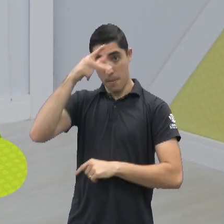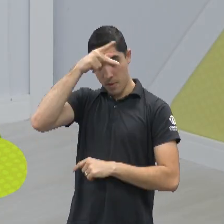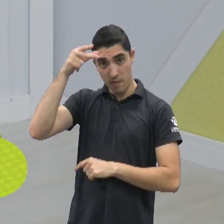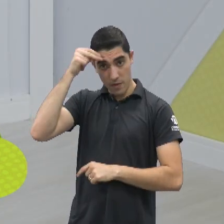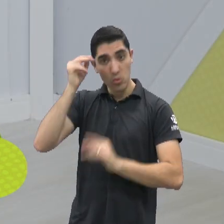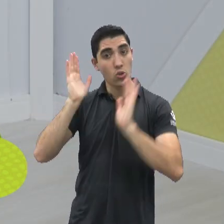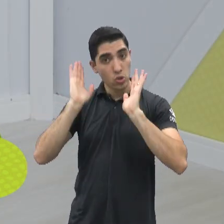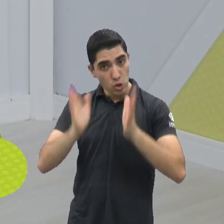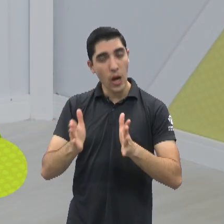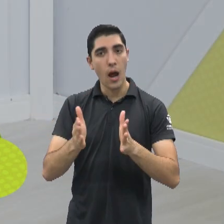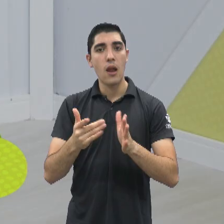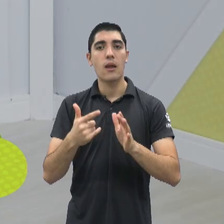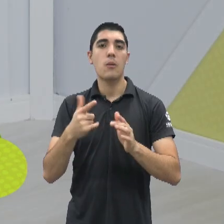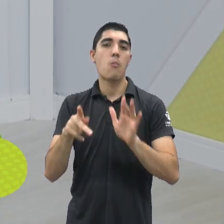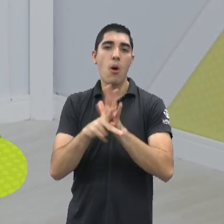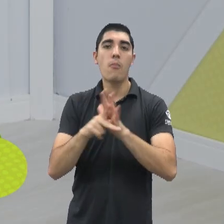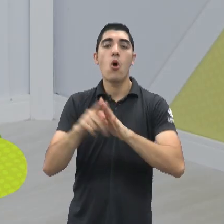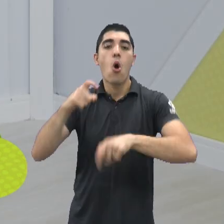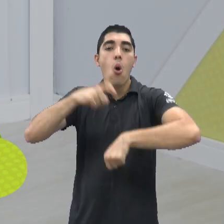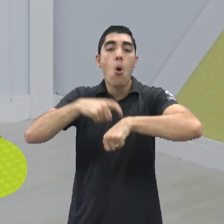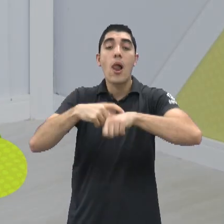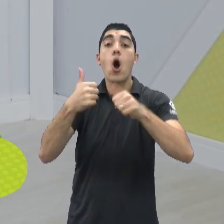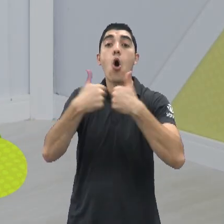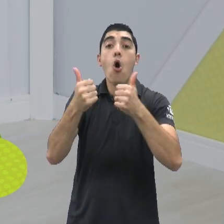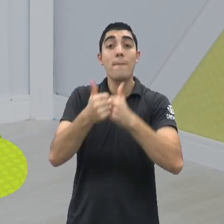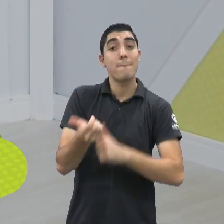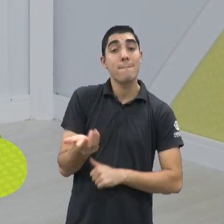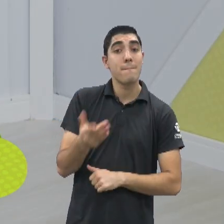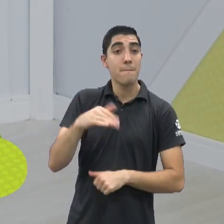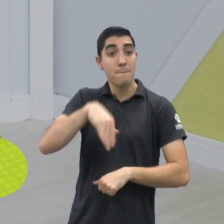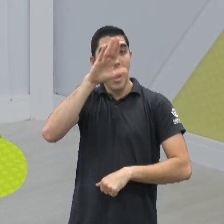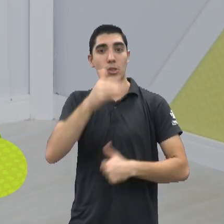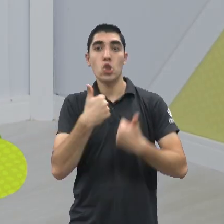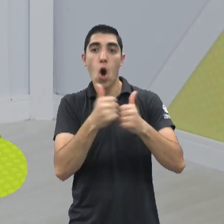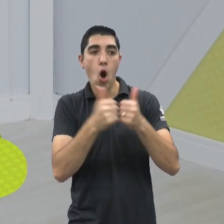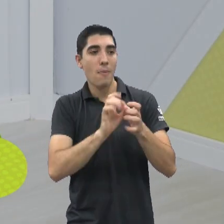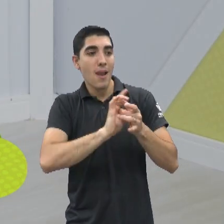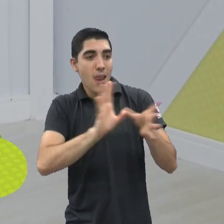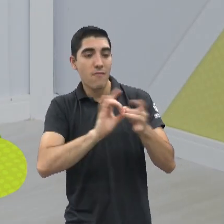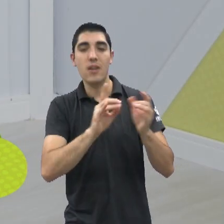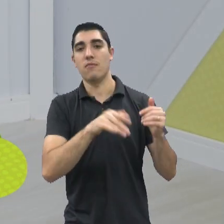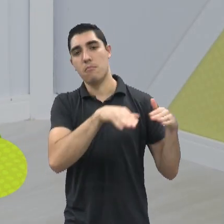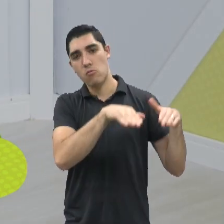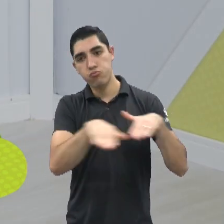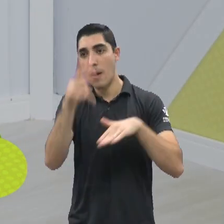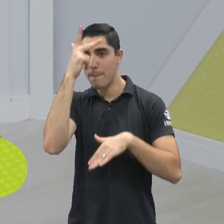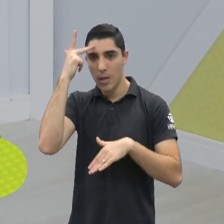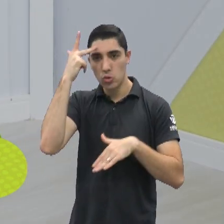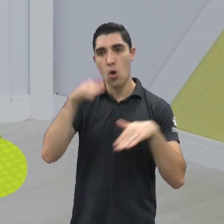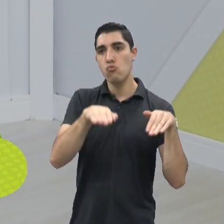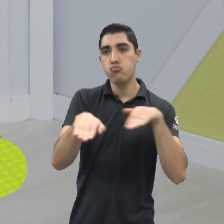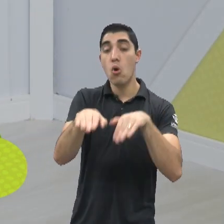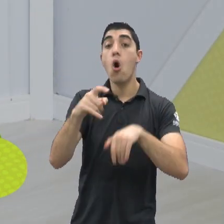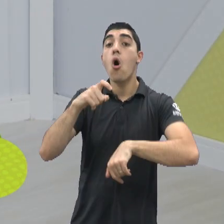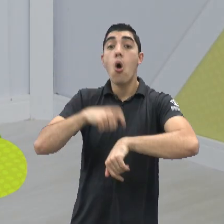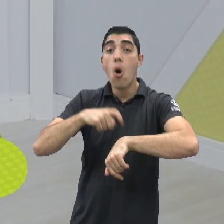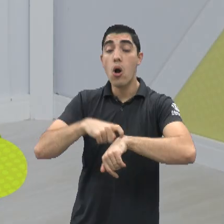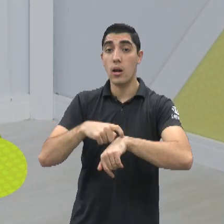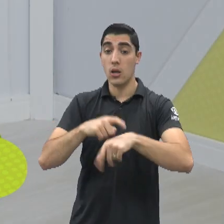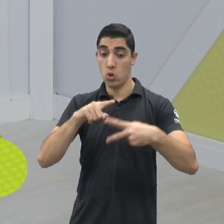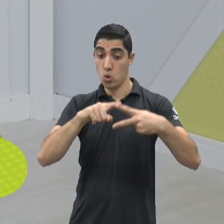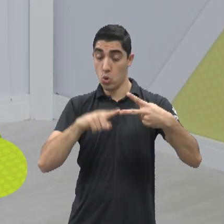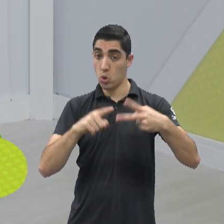da torcida para poder justamente encher a Farmaconde Arena. Os ônibus, eles saem, são 2